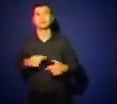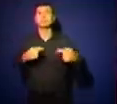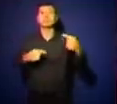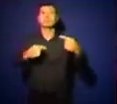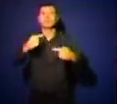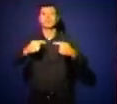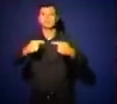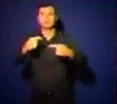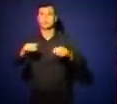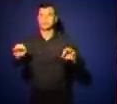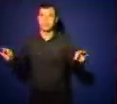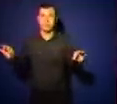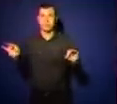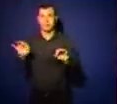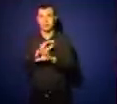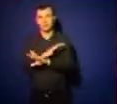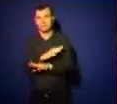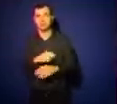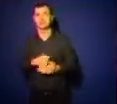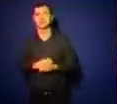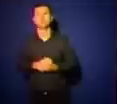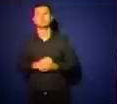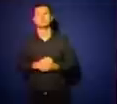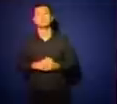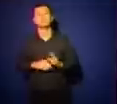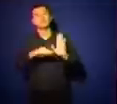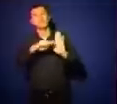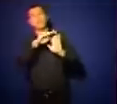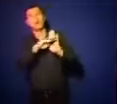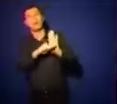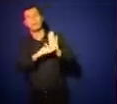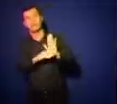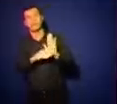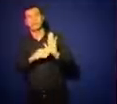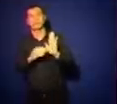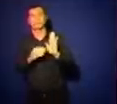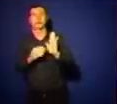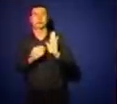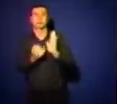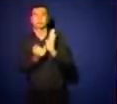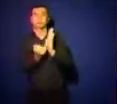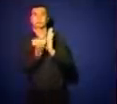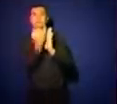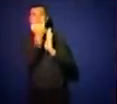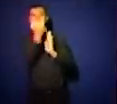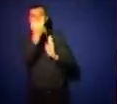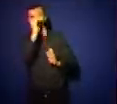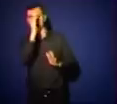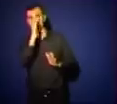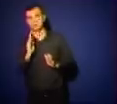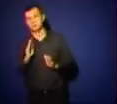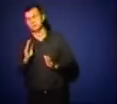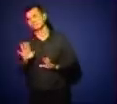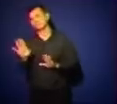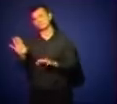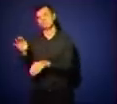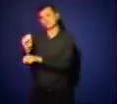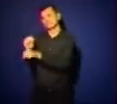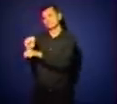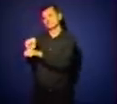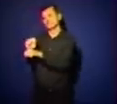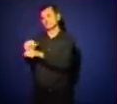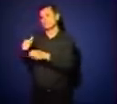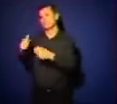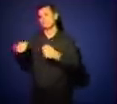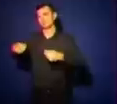sobre qual a meta de inflação qual o regime de metas de atuação do Brasil mas você vai ter que esperar para você mesmo porque mesmo